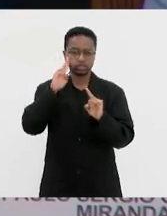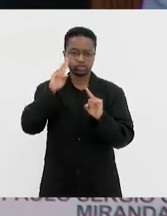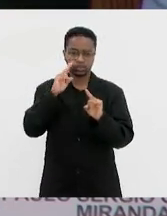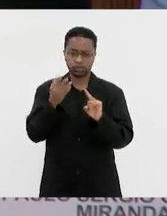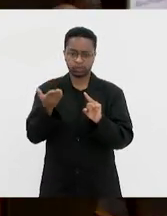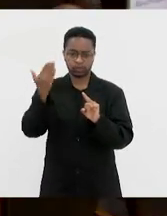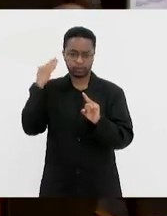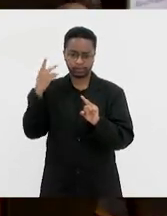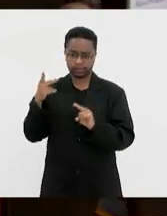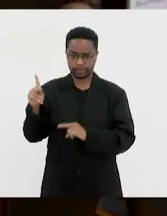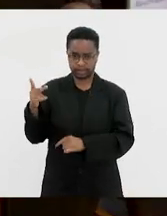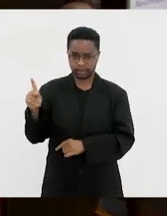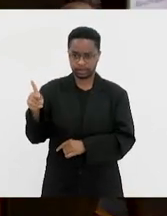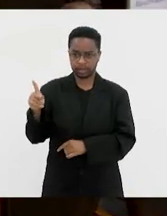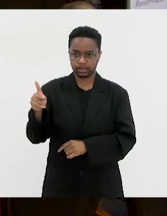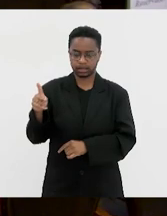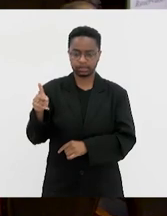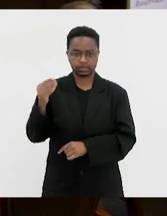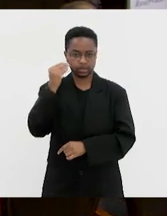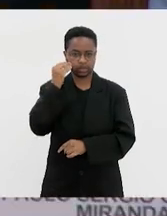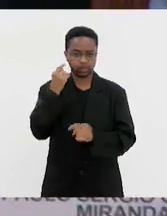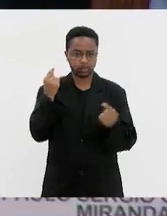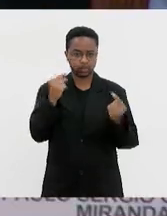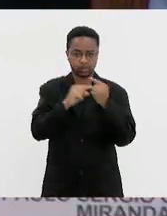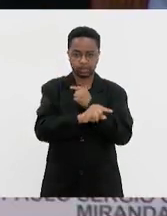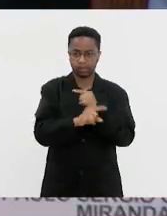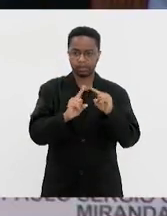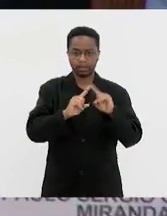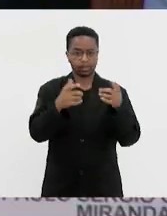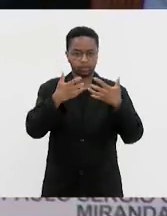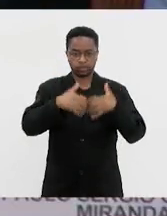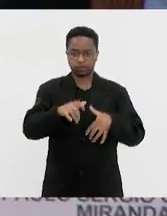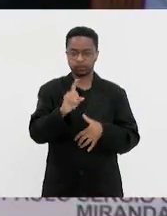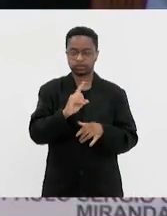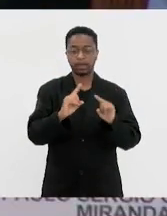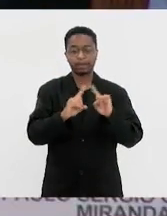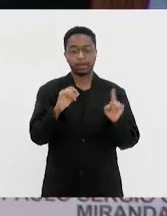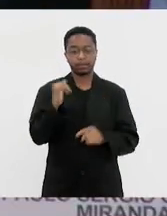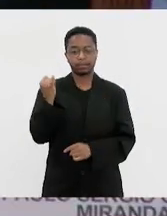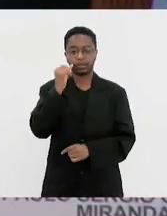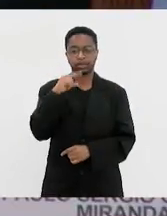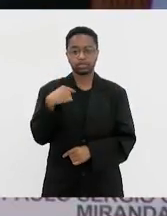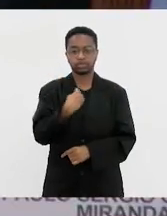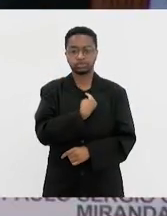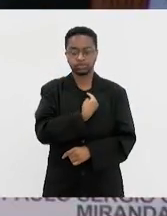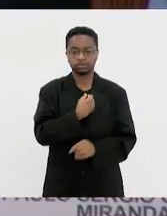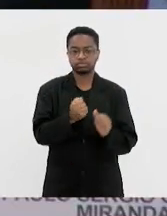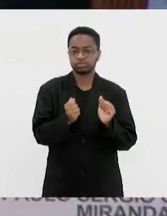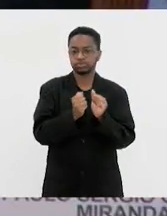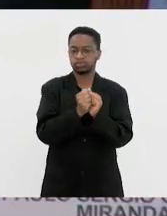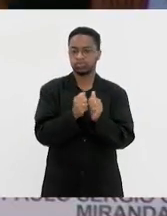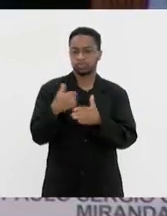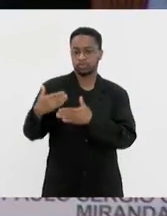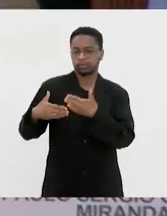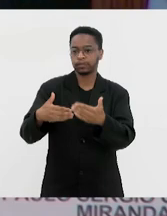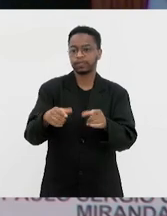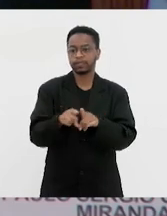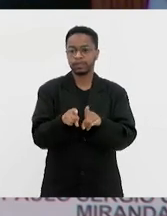lá, que o negócio não funcionou. Mas o importante é que estivemos juntos nesse processo. E também